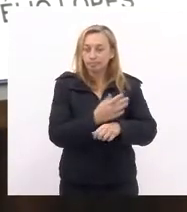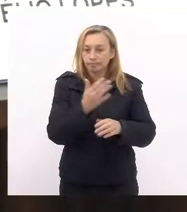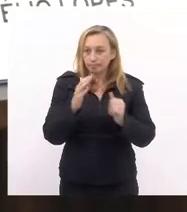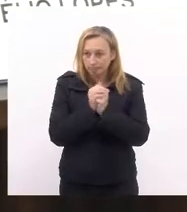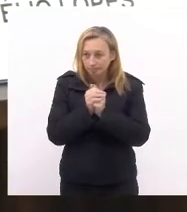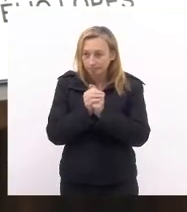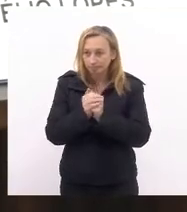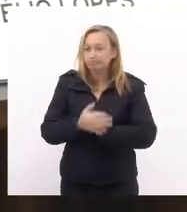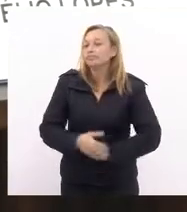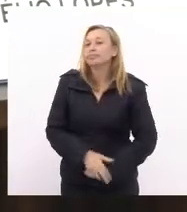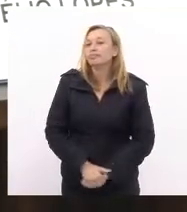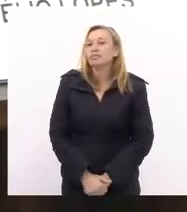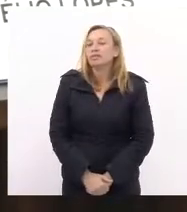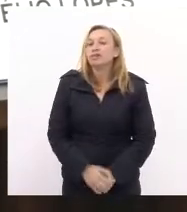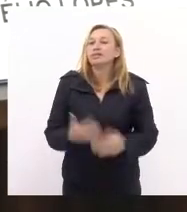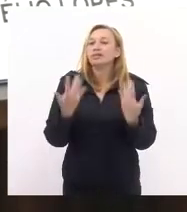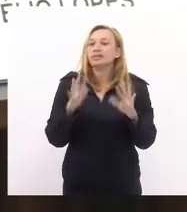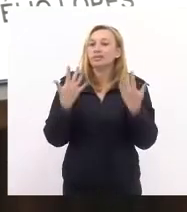Amém.